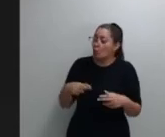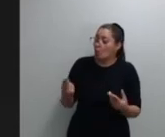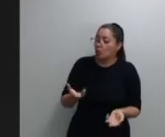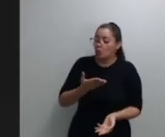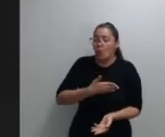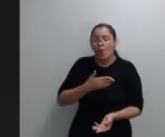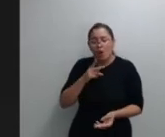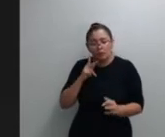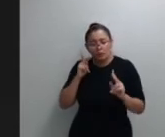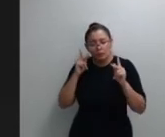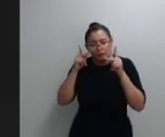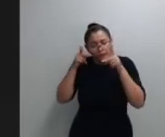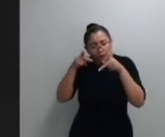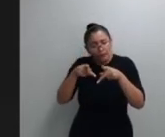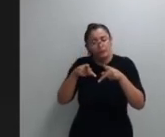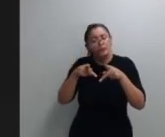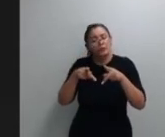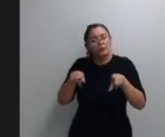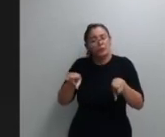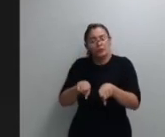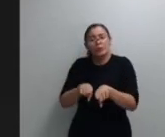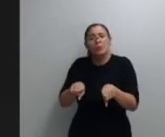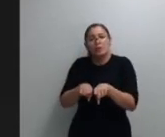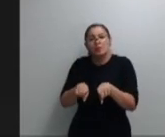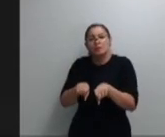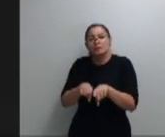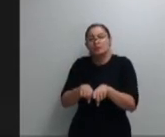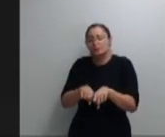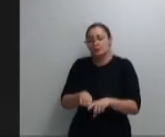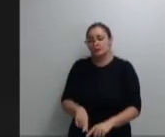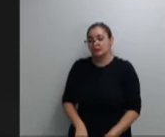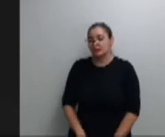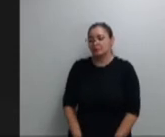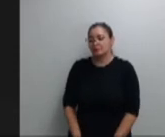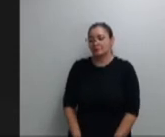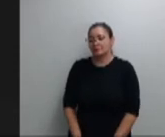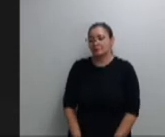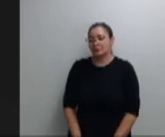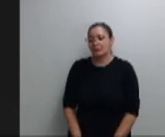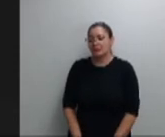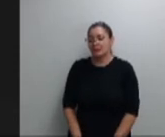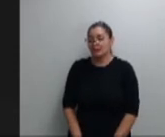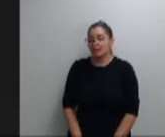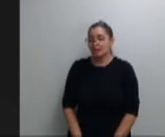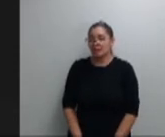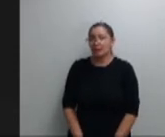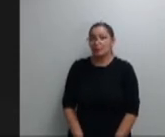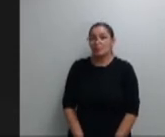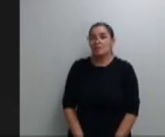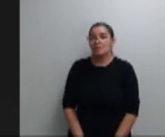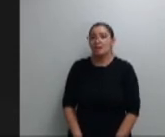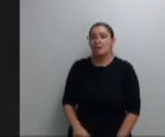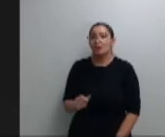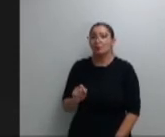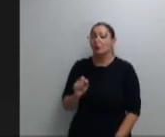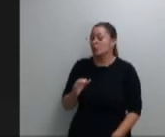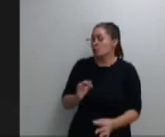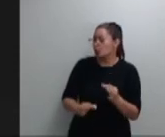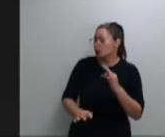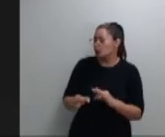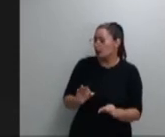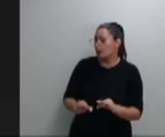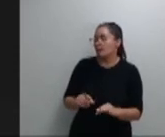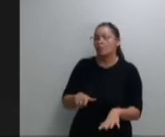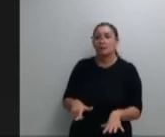olhar a respeito dessa matéria mas eu volto a dizer eu não estou aqui analisando o critério de justiça que